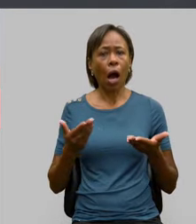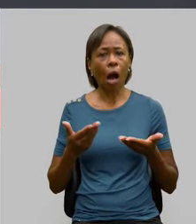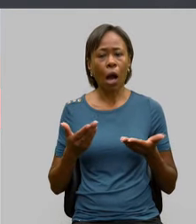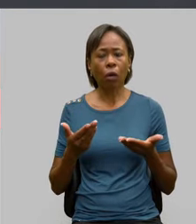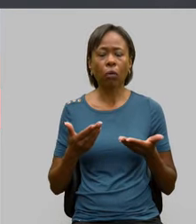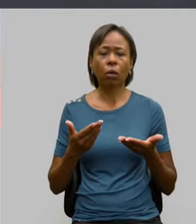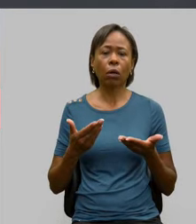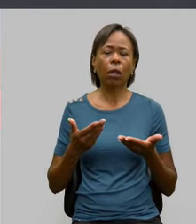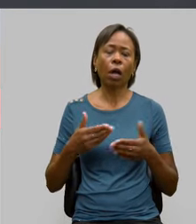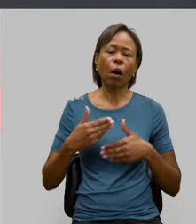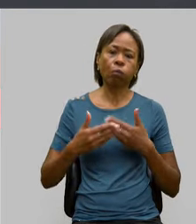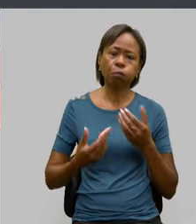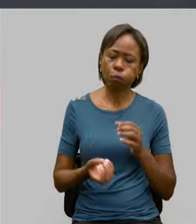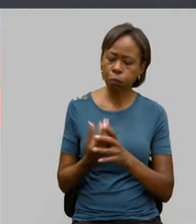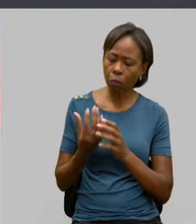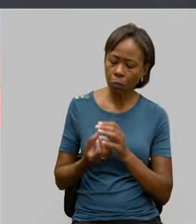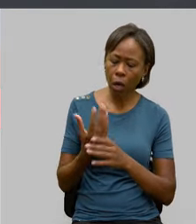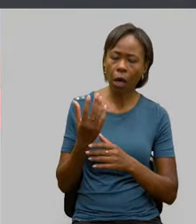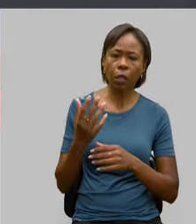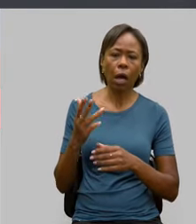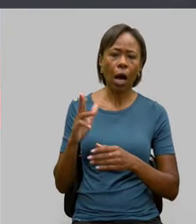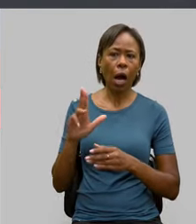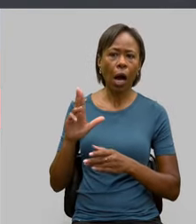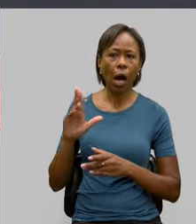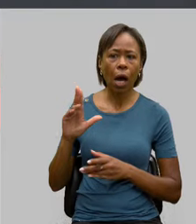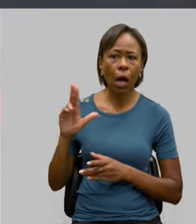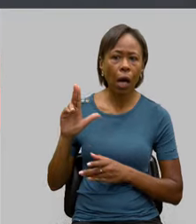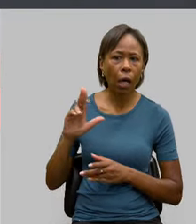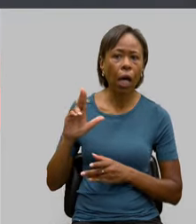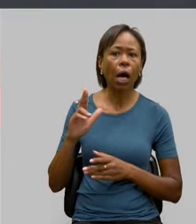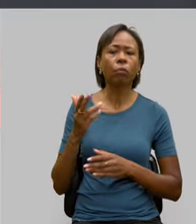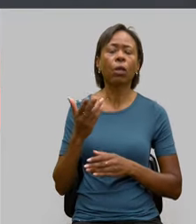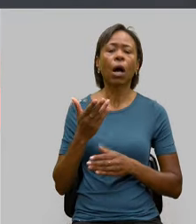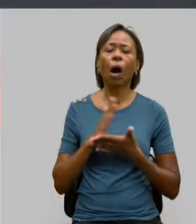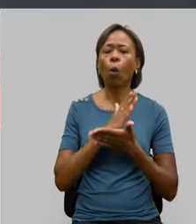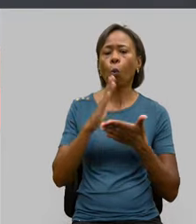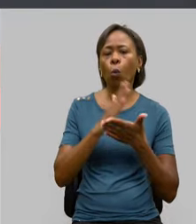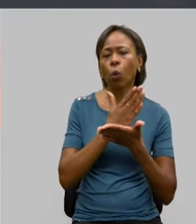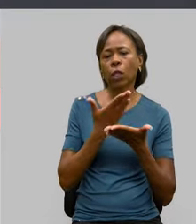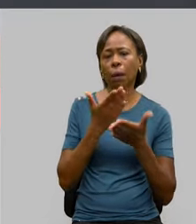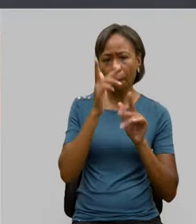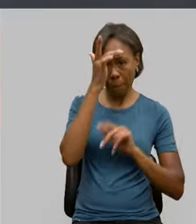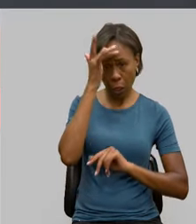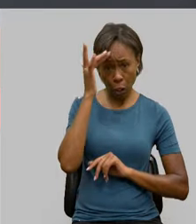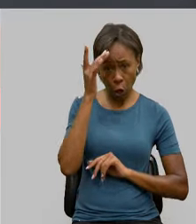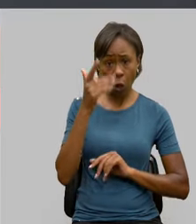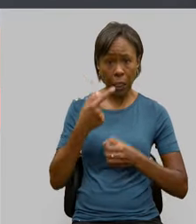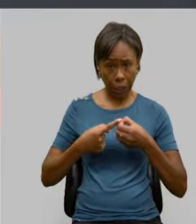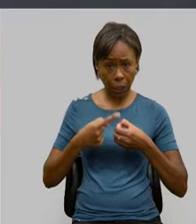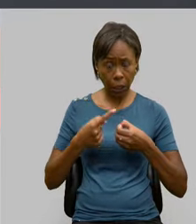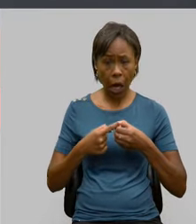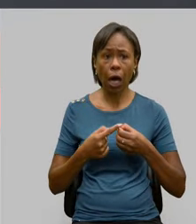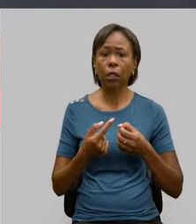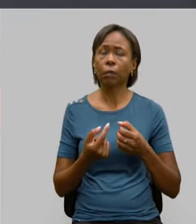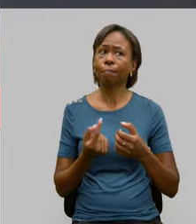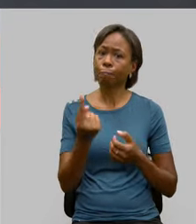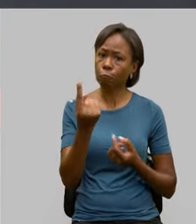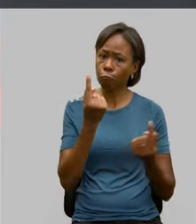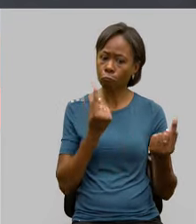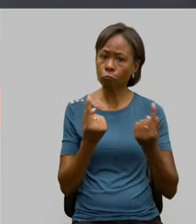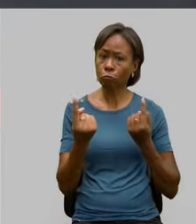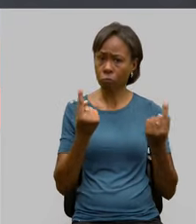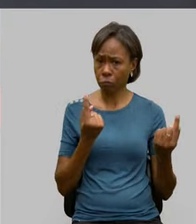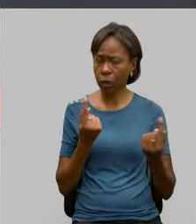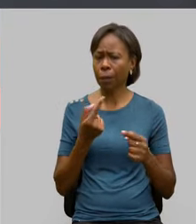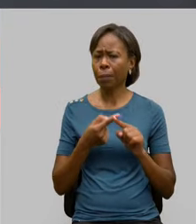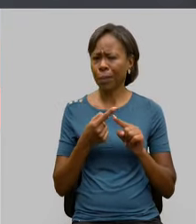cultivando a cannabis foi aparecendo os moradores da minha cidade porque eu eu penso assim gente olha quando você